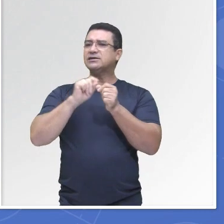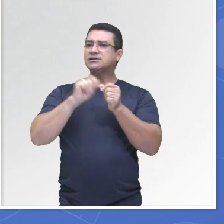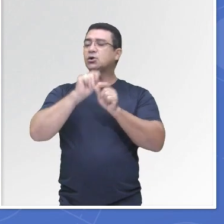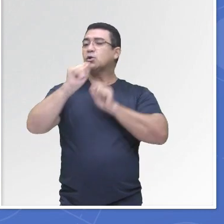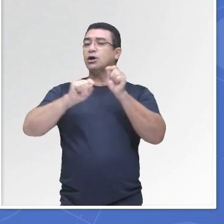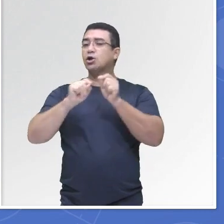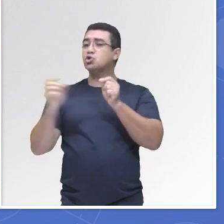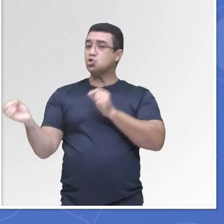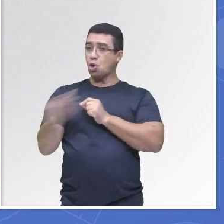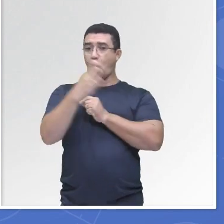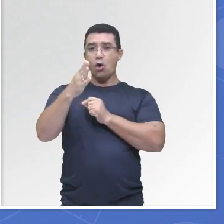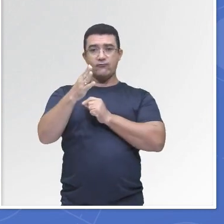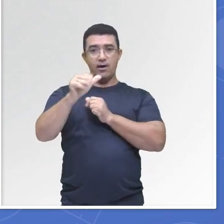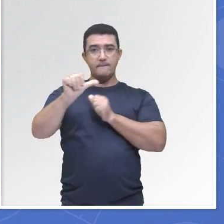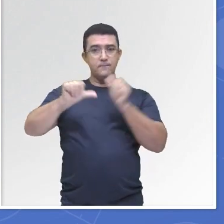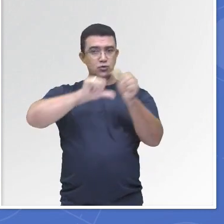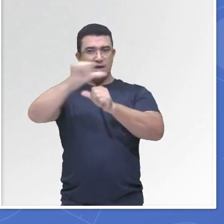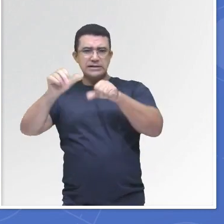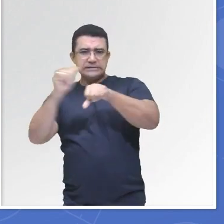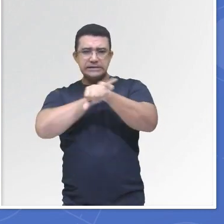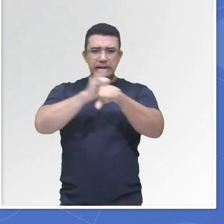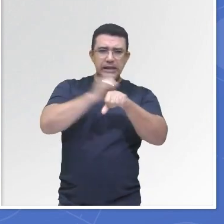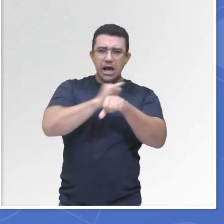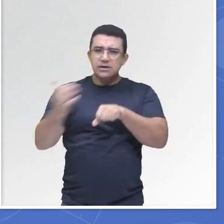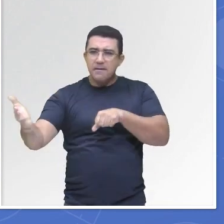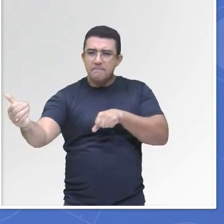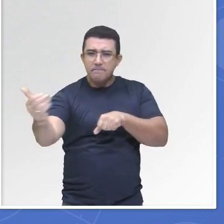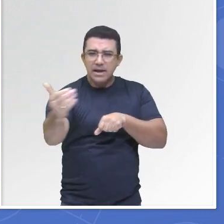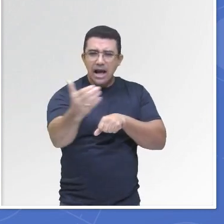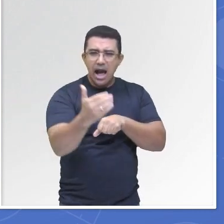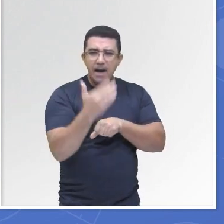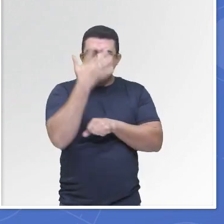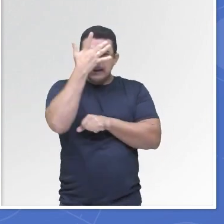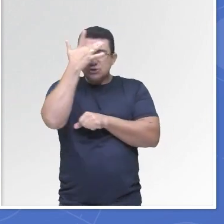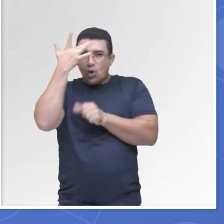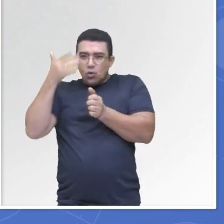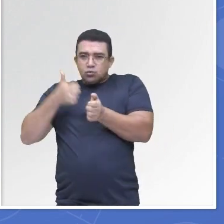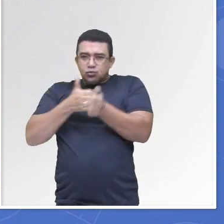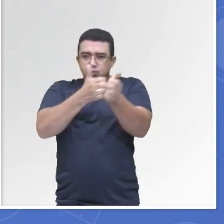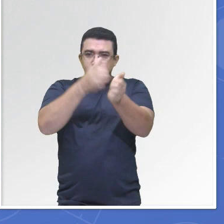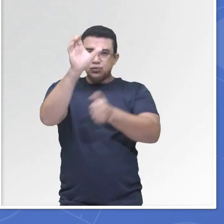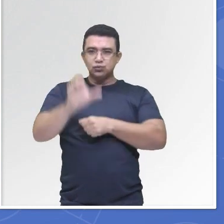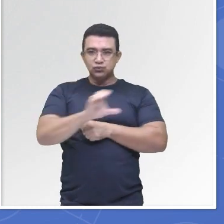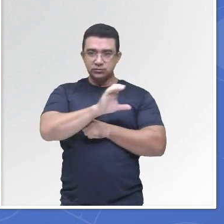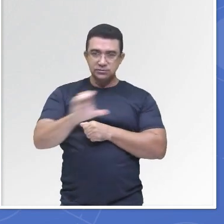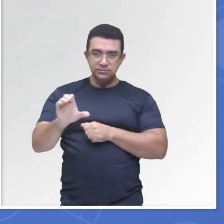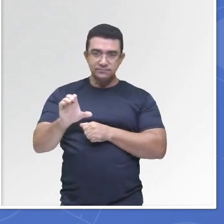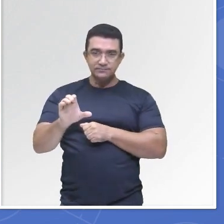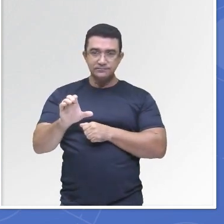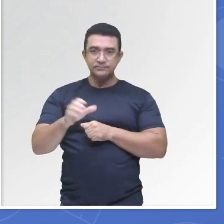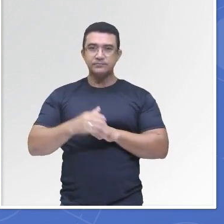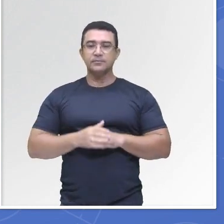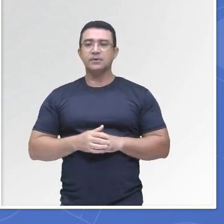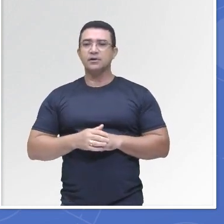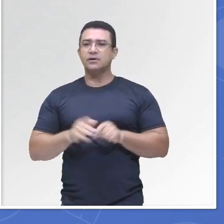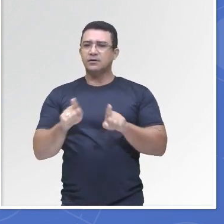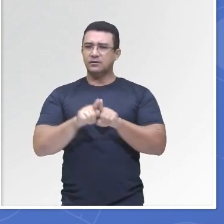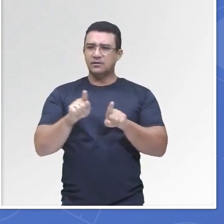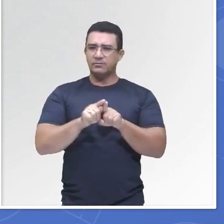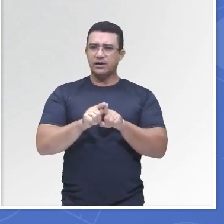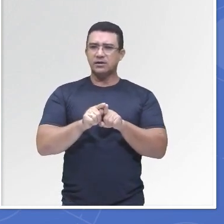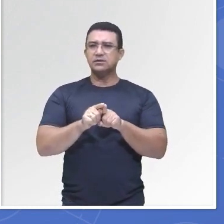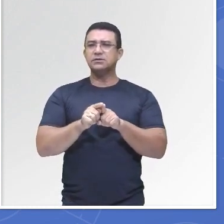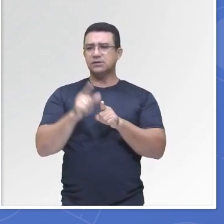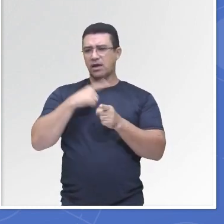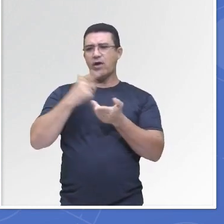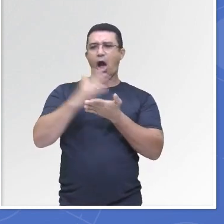para arrebanhar novos fiéis. E entre esses tantos investimentos que estão dentro aí do que a gente chama de